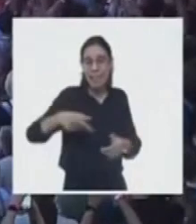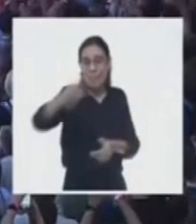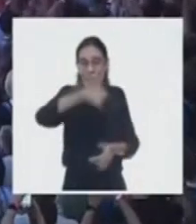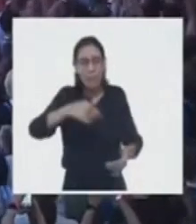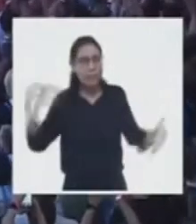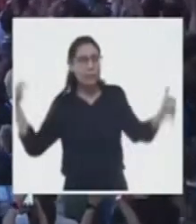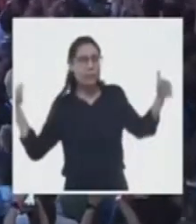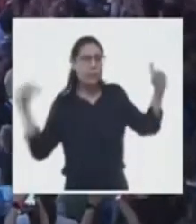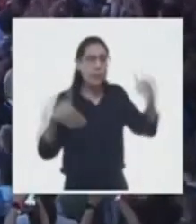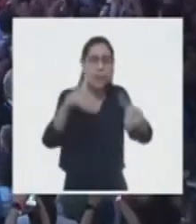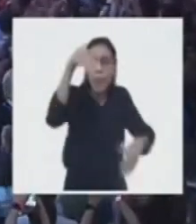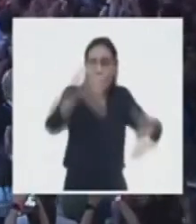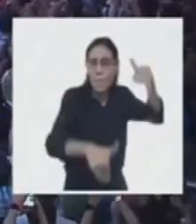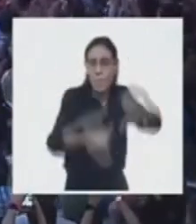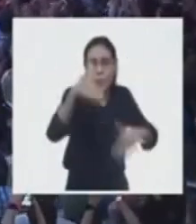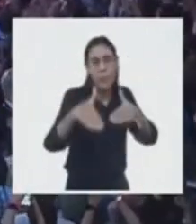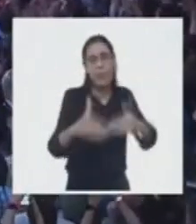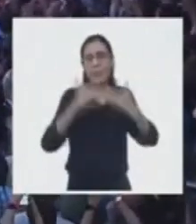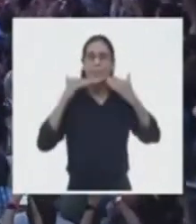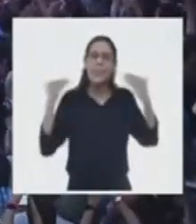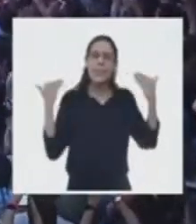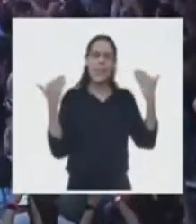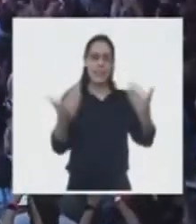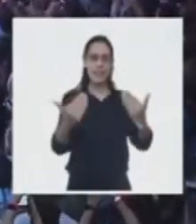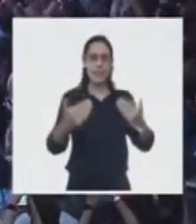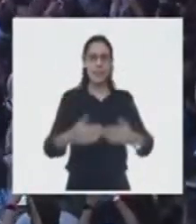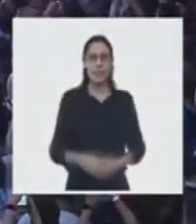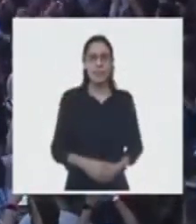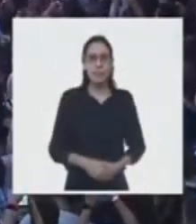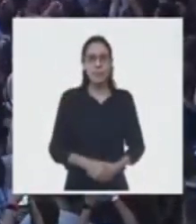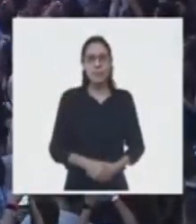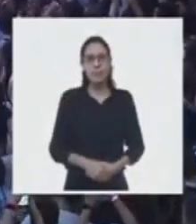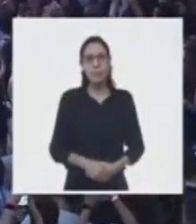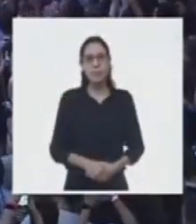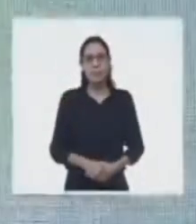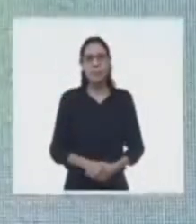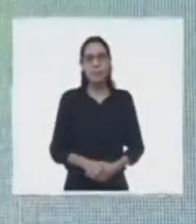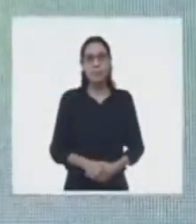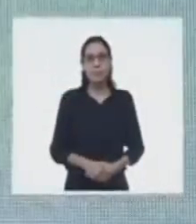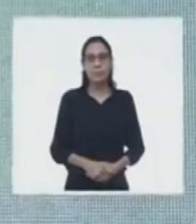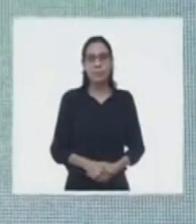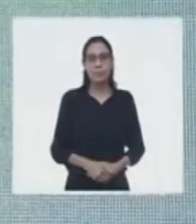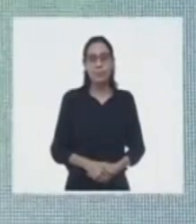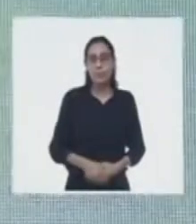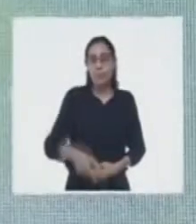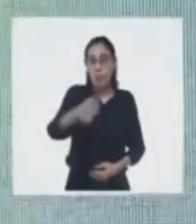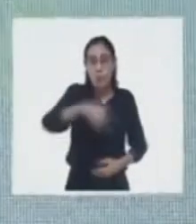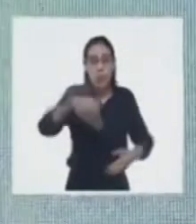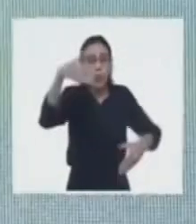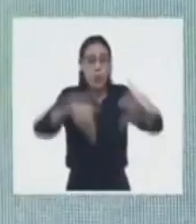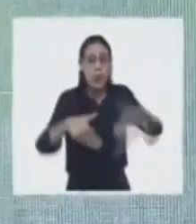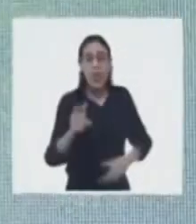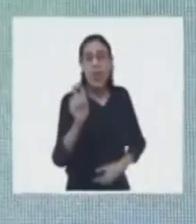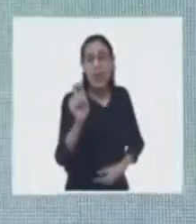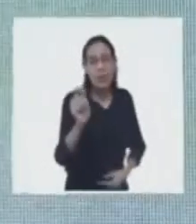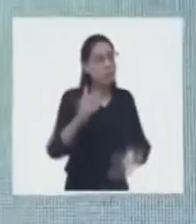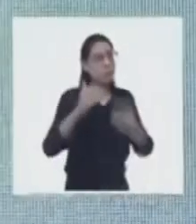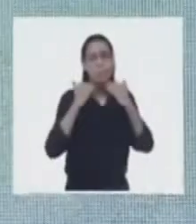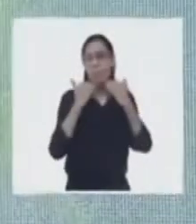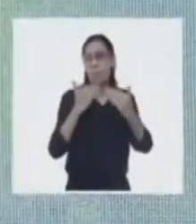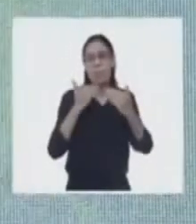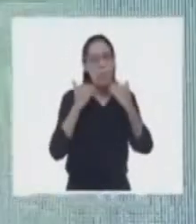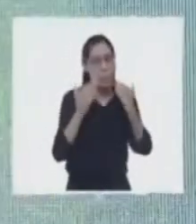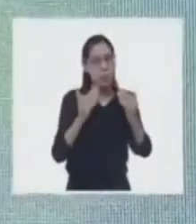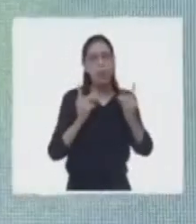de se imaginar que o candidato, o atual ministro da Economia, né, o ex-ministro da Economia, o governista Sérgio